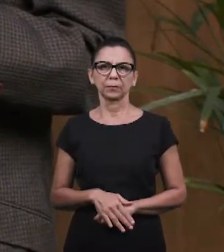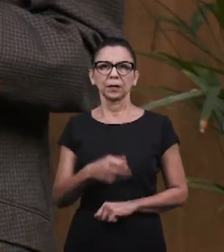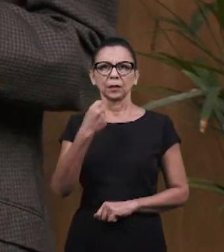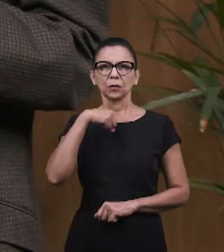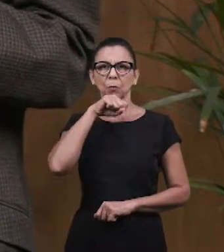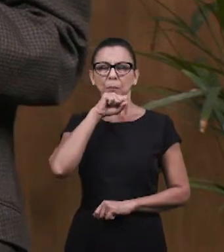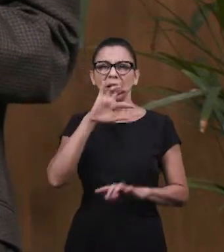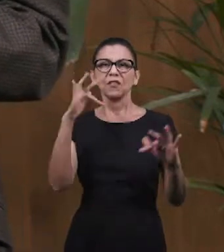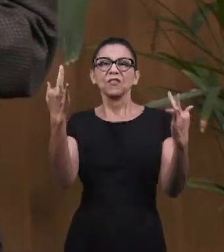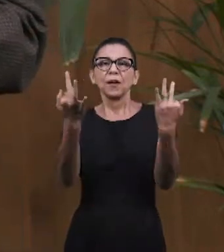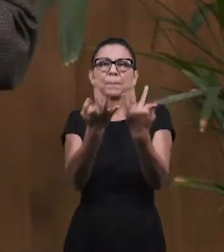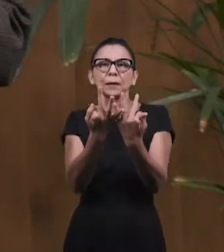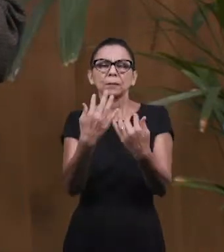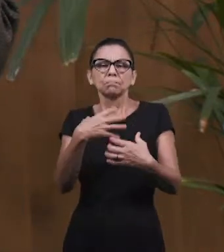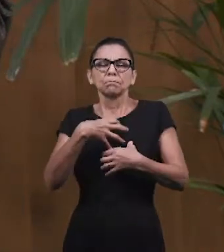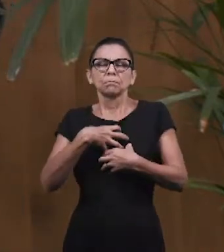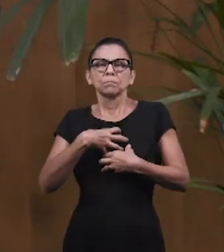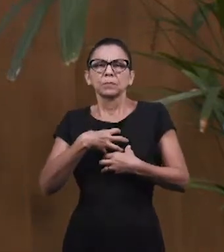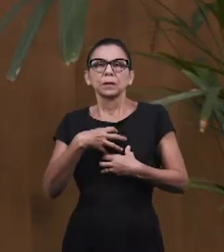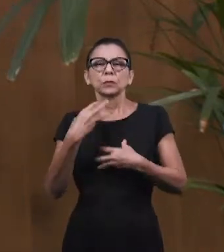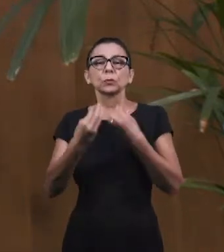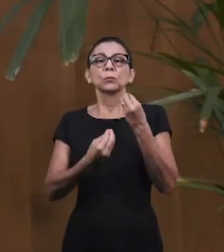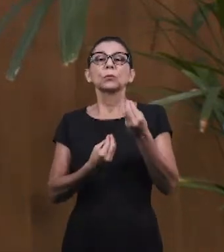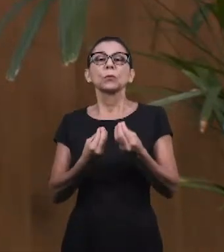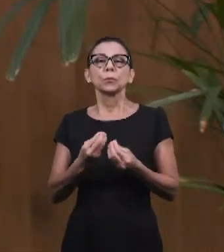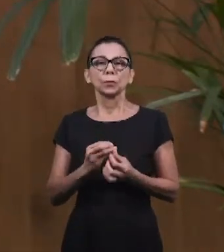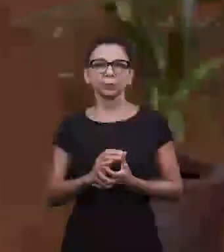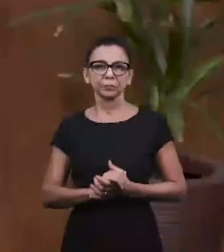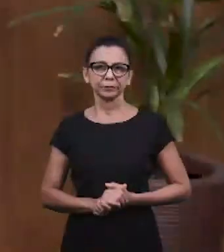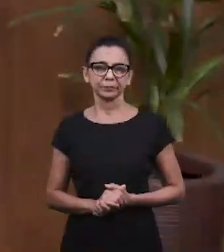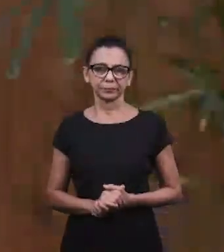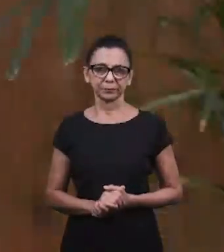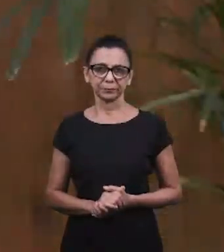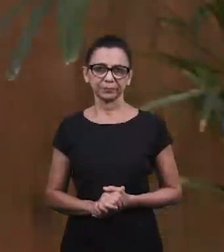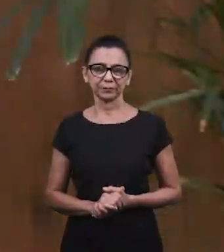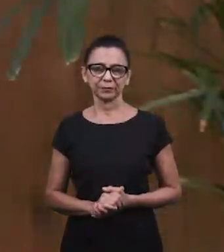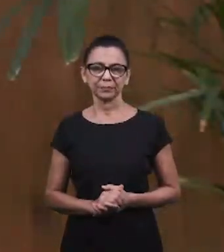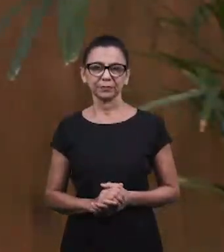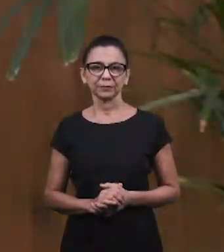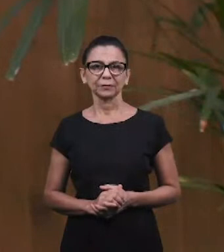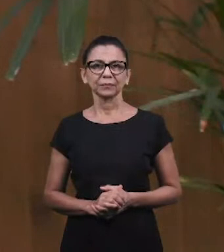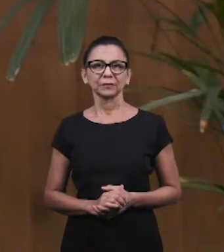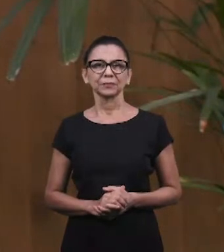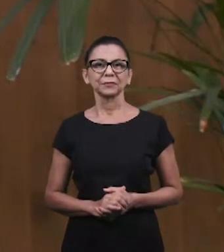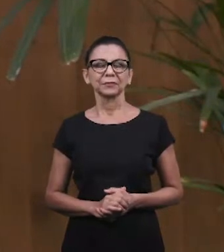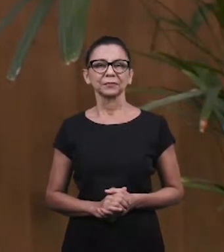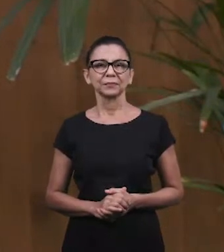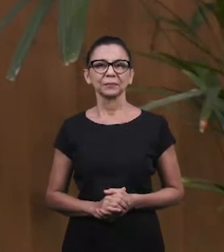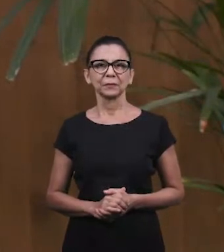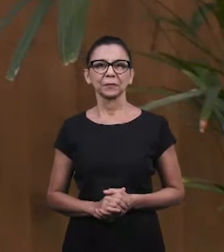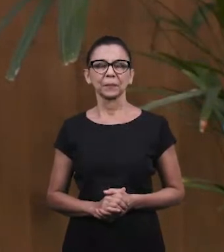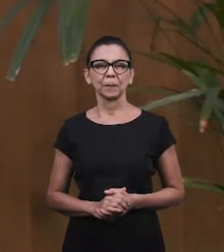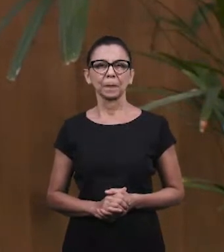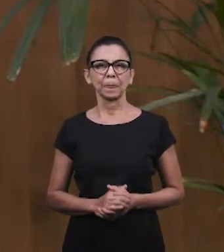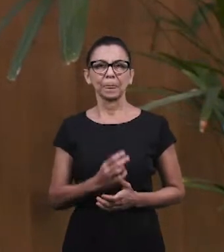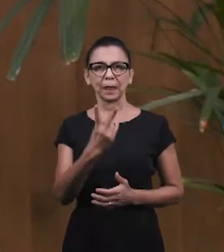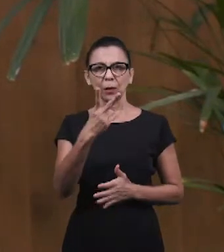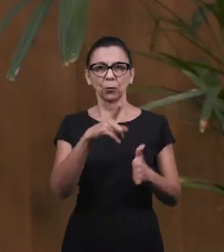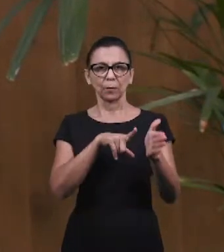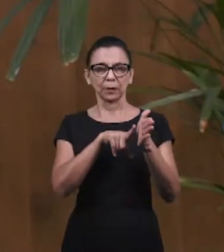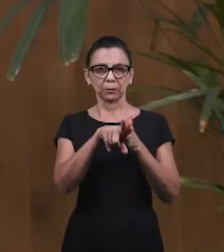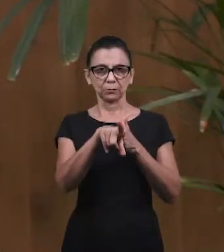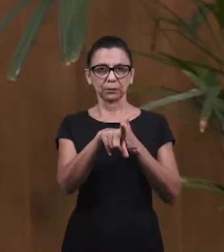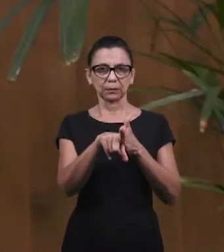6 envolve duas respostas. E essas duas respostas, eu vou dirigir agora essas duas perguntas,